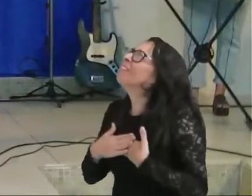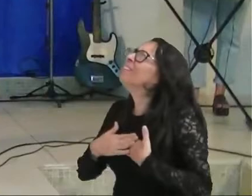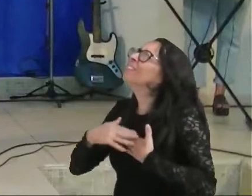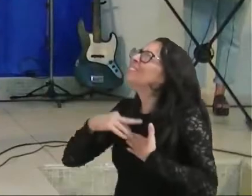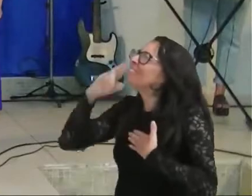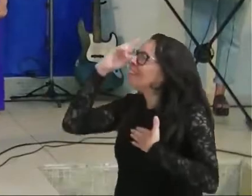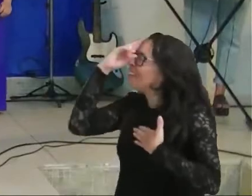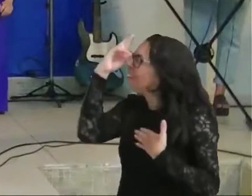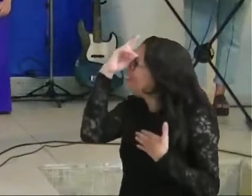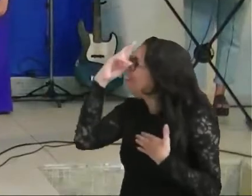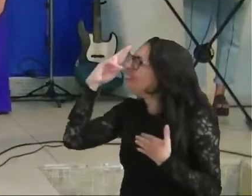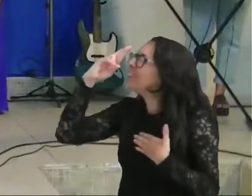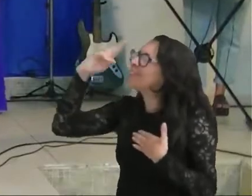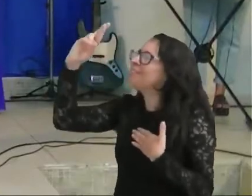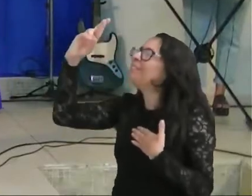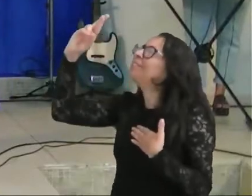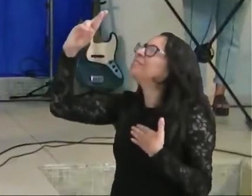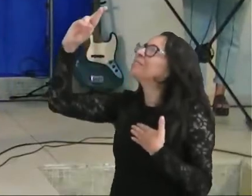meu ser. Te